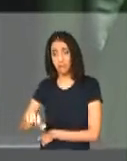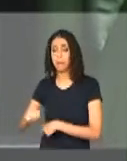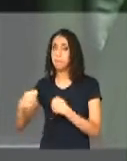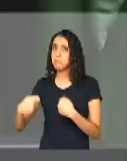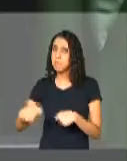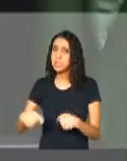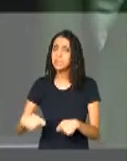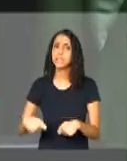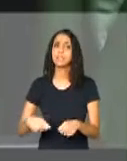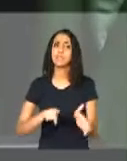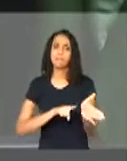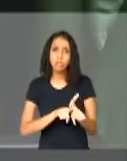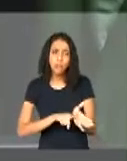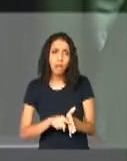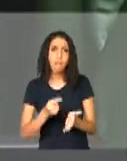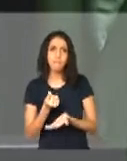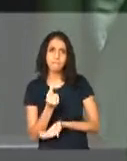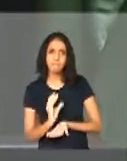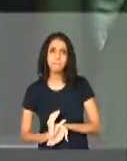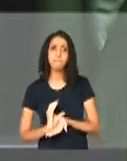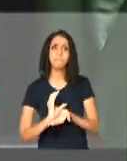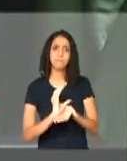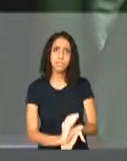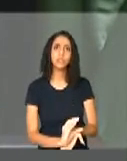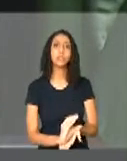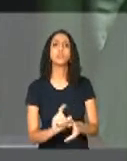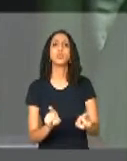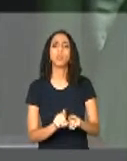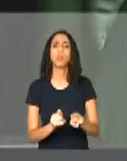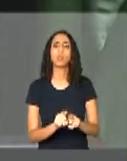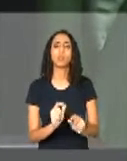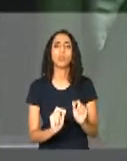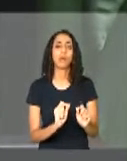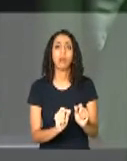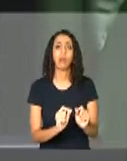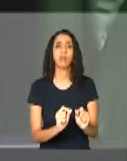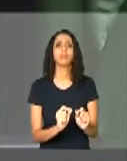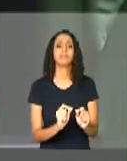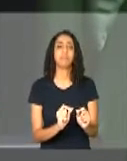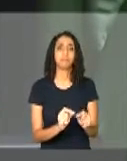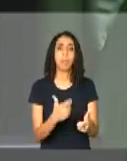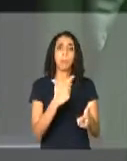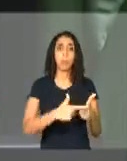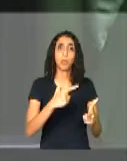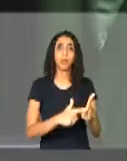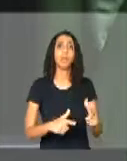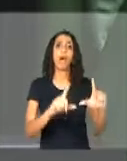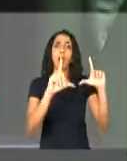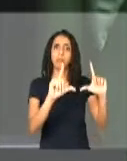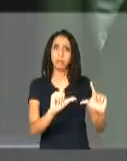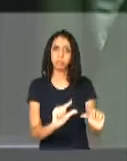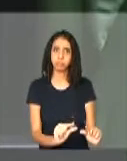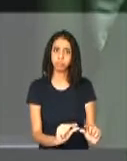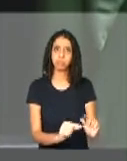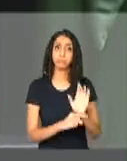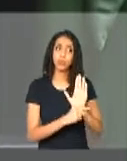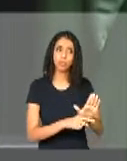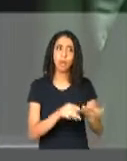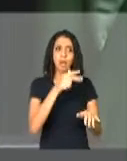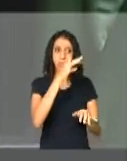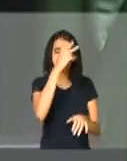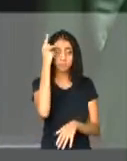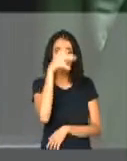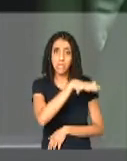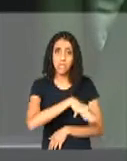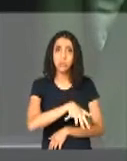A Vale deve investir na mitigação dos danos nos rios que receberam a lama da barragem da mina do Feijão